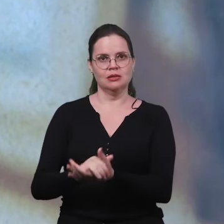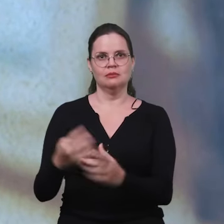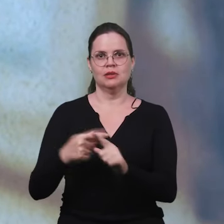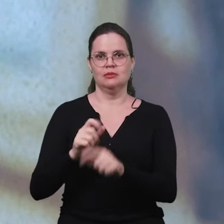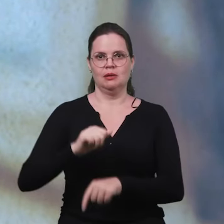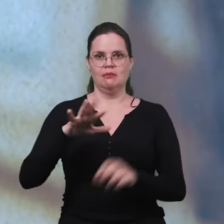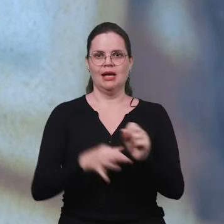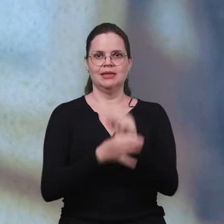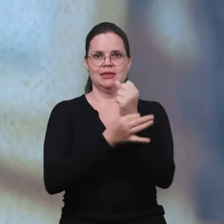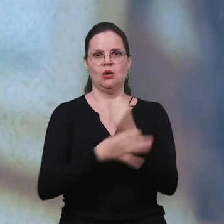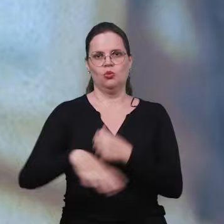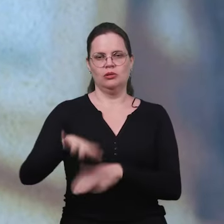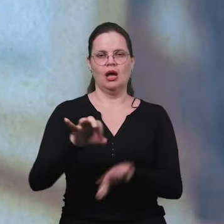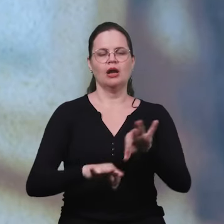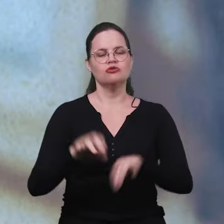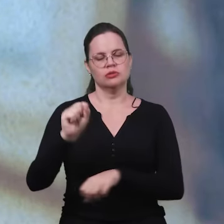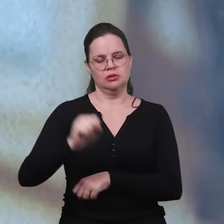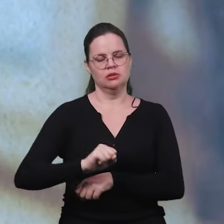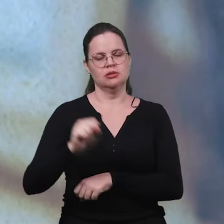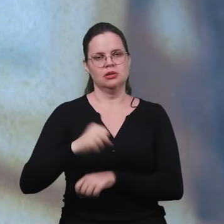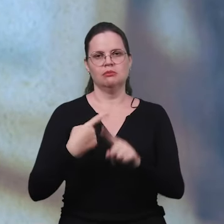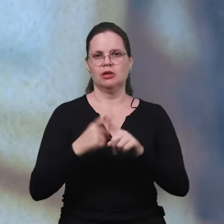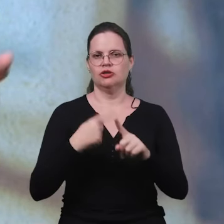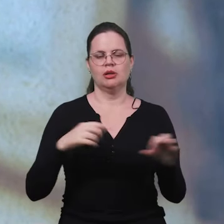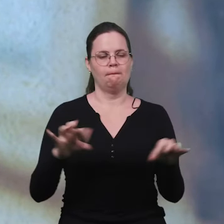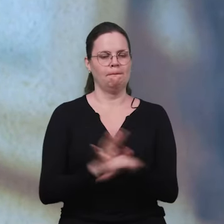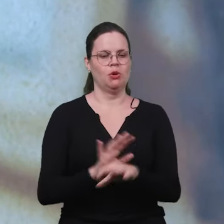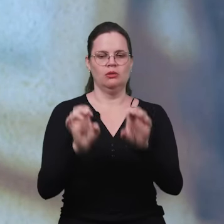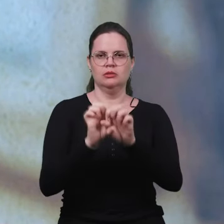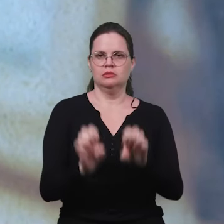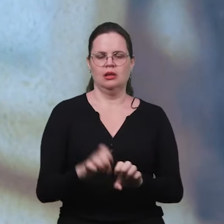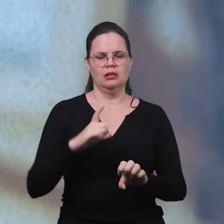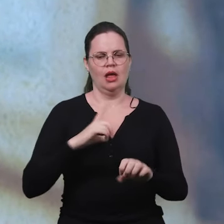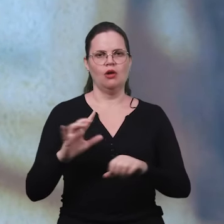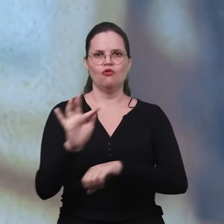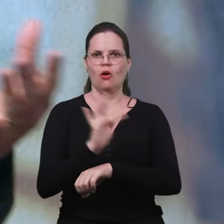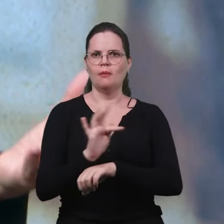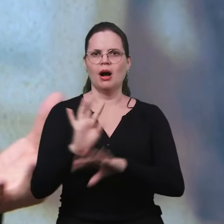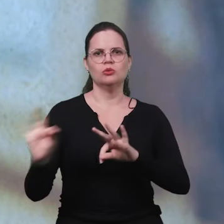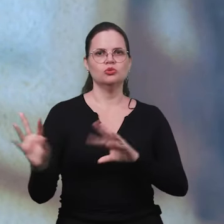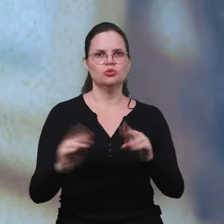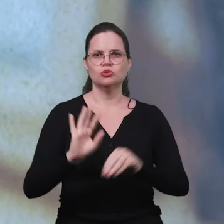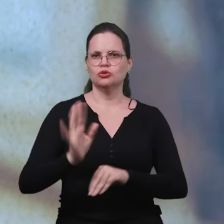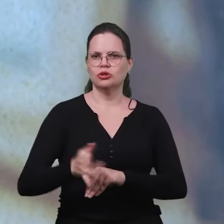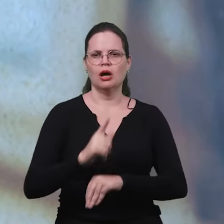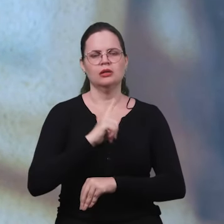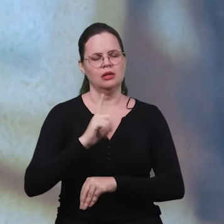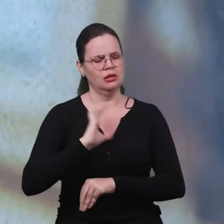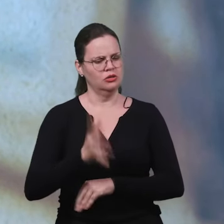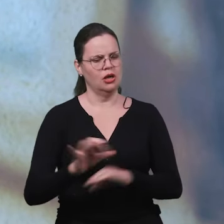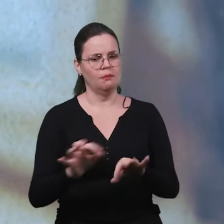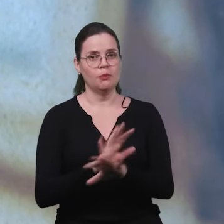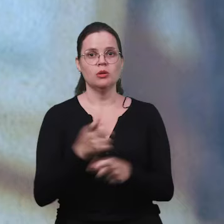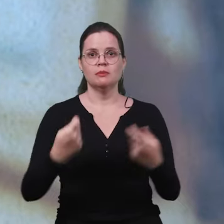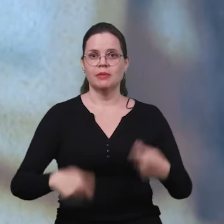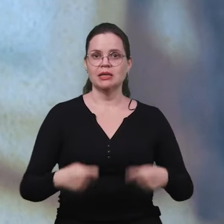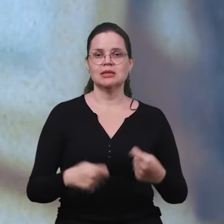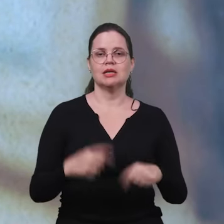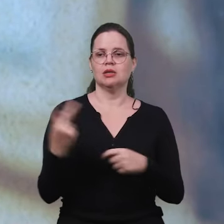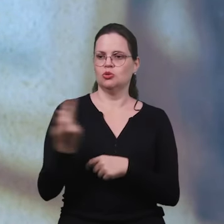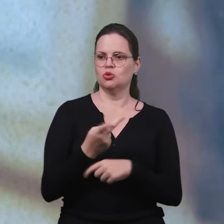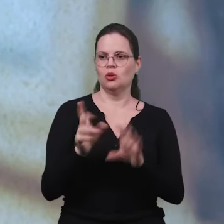mais seguro juridicamente, porque tudo ali já nasce, né, formal, tudo precisa da autorização do outro cônjuge.